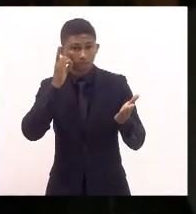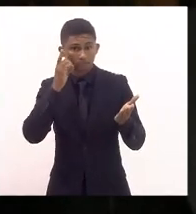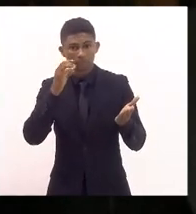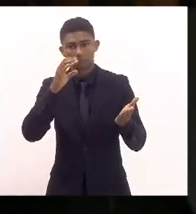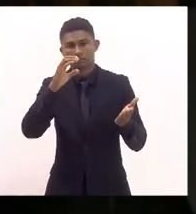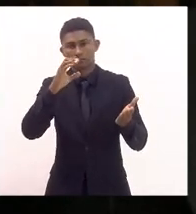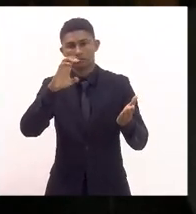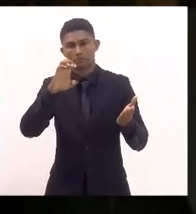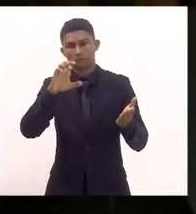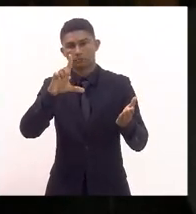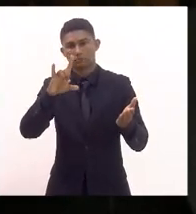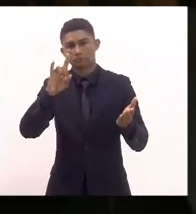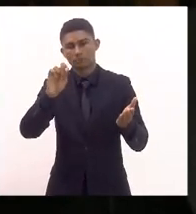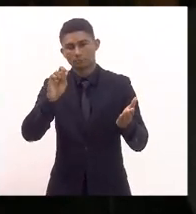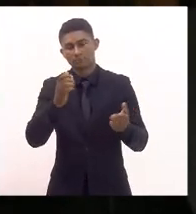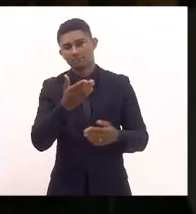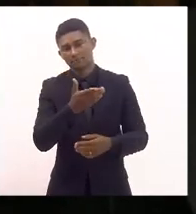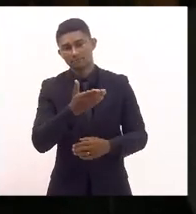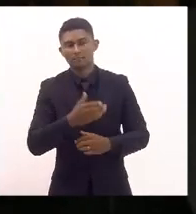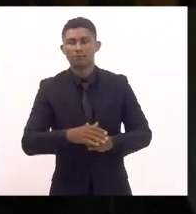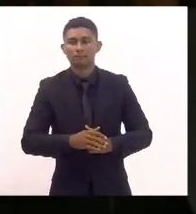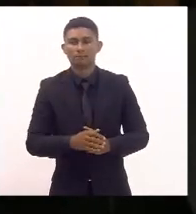Célia Jordão